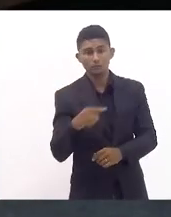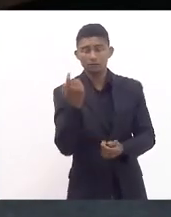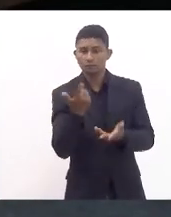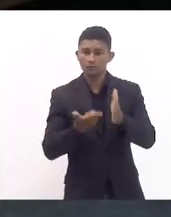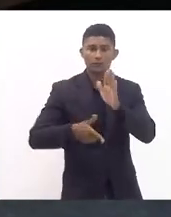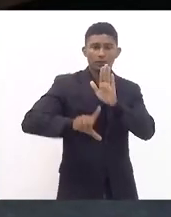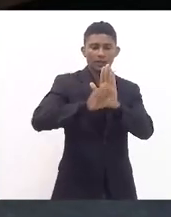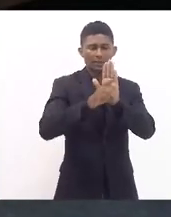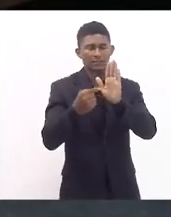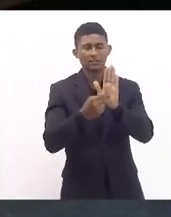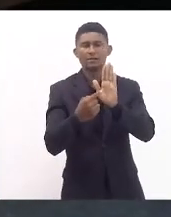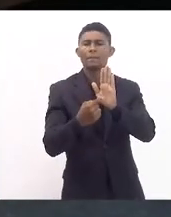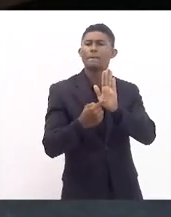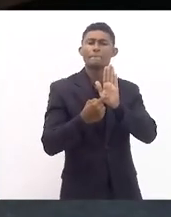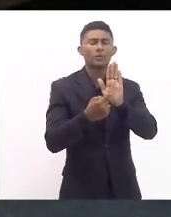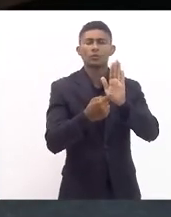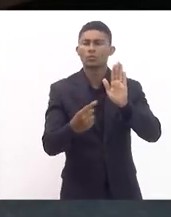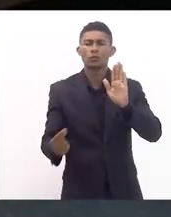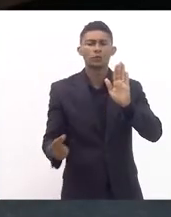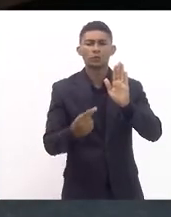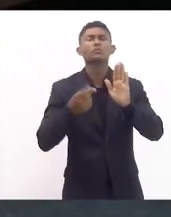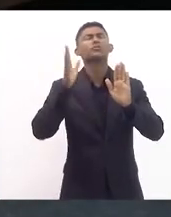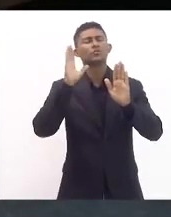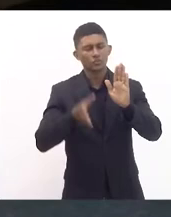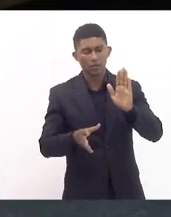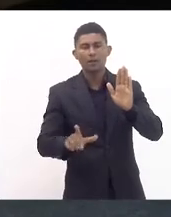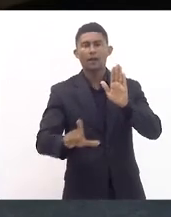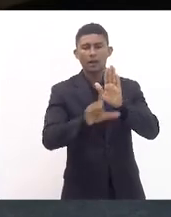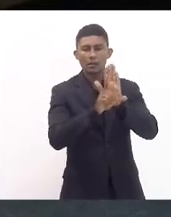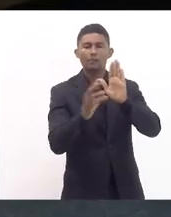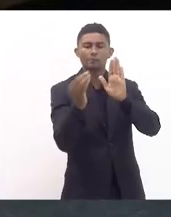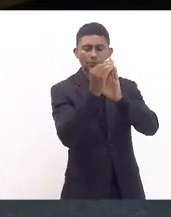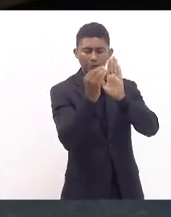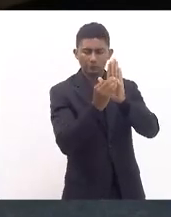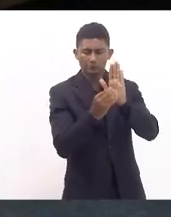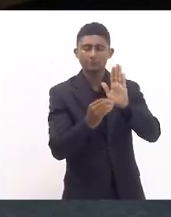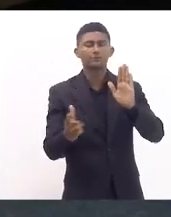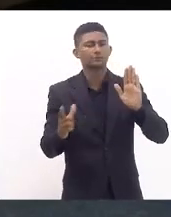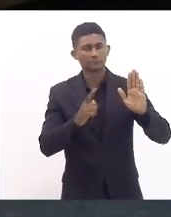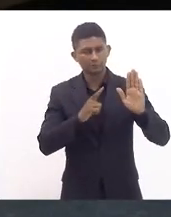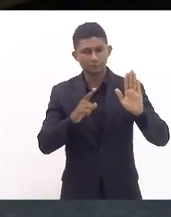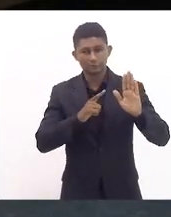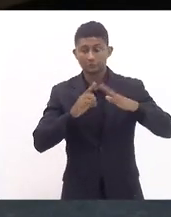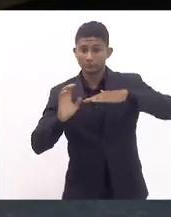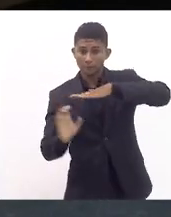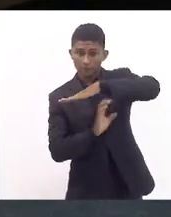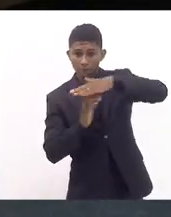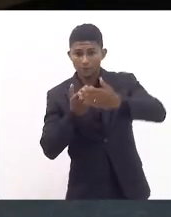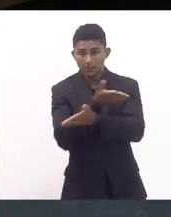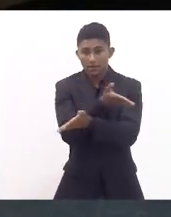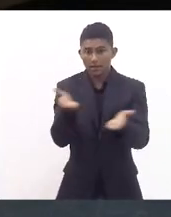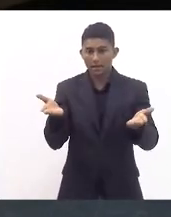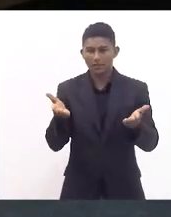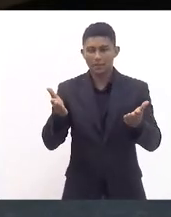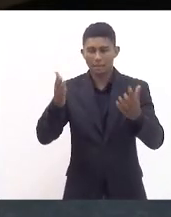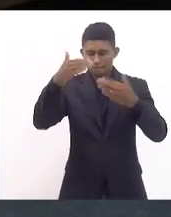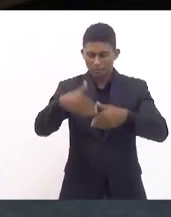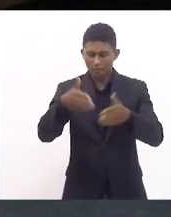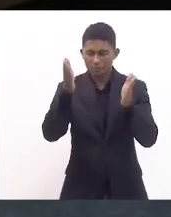estipulando que cada, isso já está numa lei, que cada empresa que produz embalagem, ela tem que